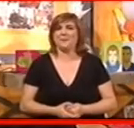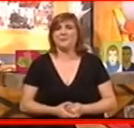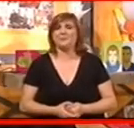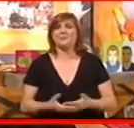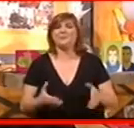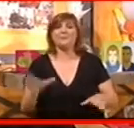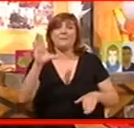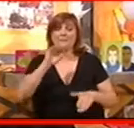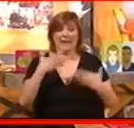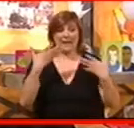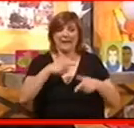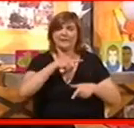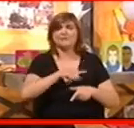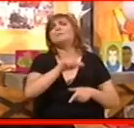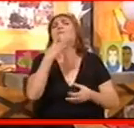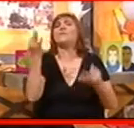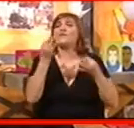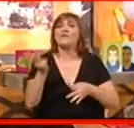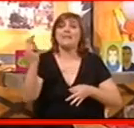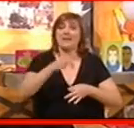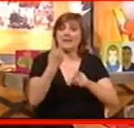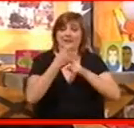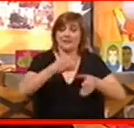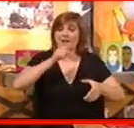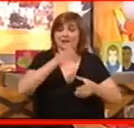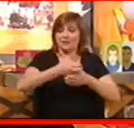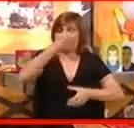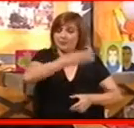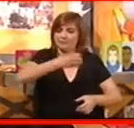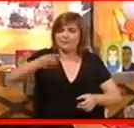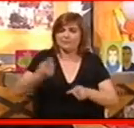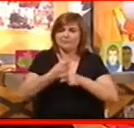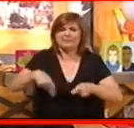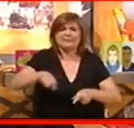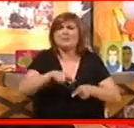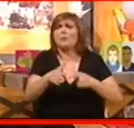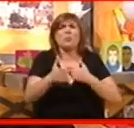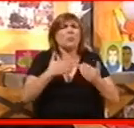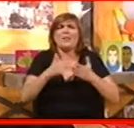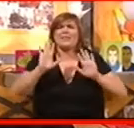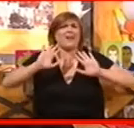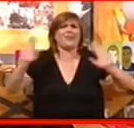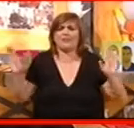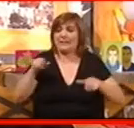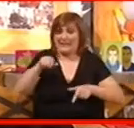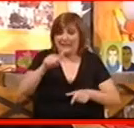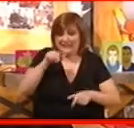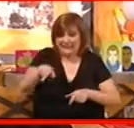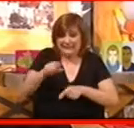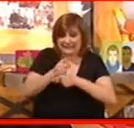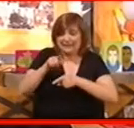Em mais um momento onde o facto de termos aqui muitas garrafas de um determinado refrigerante nada tem a ver com o facto desse mesmo